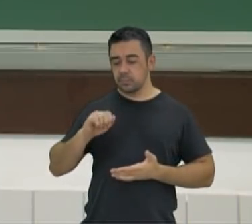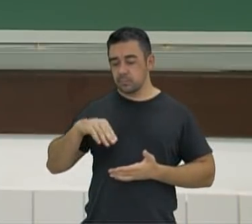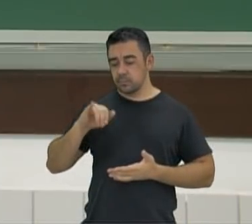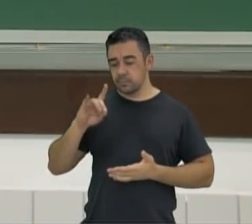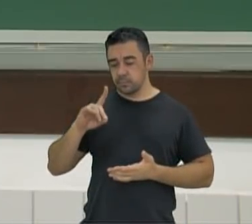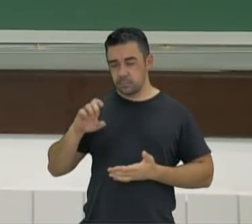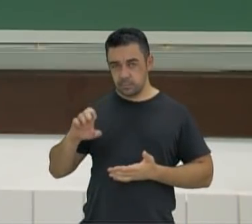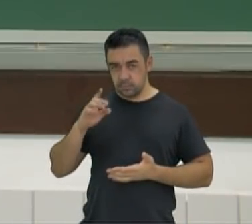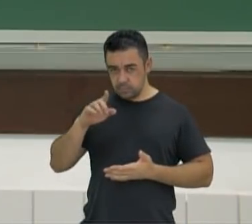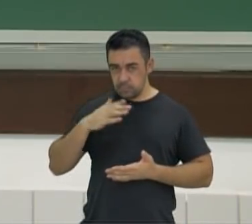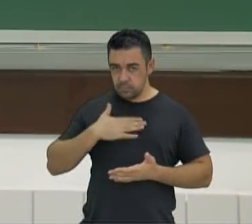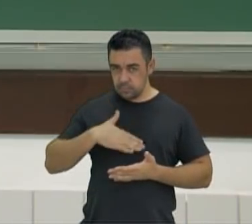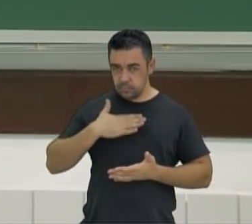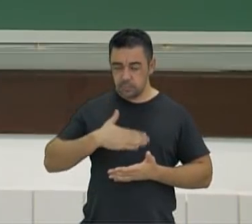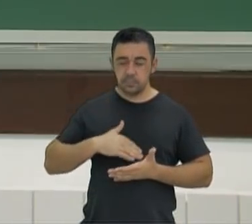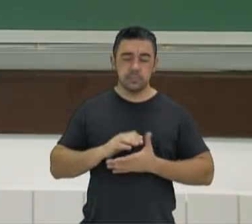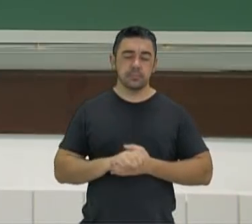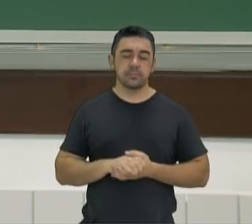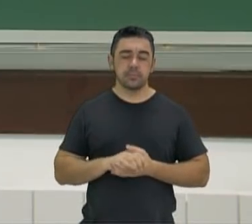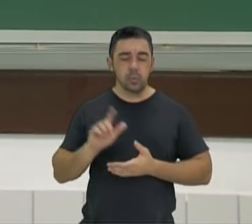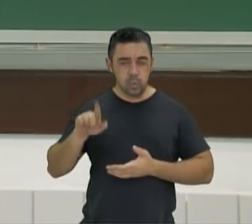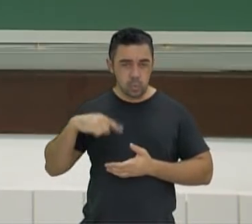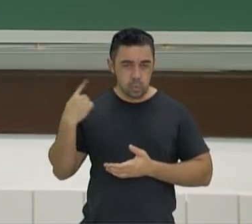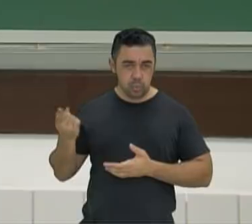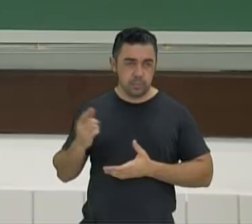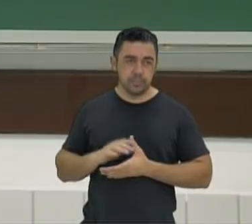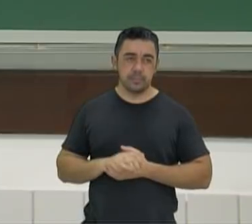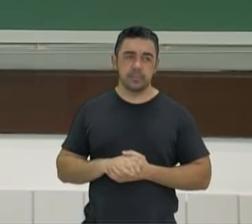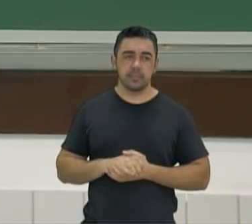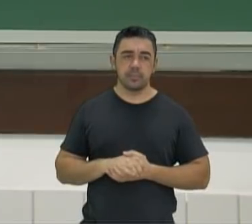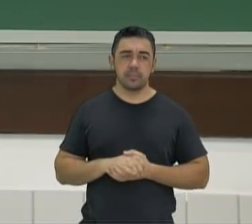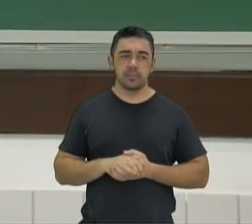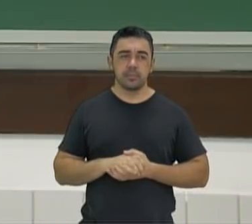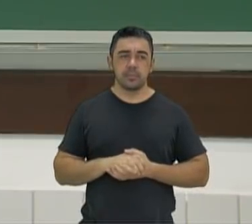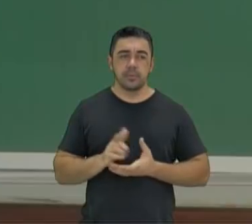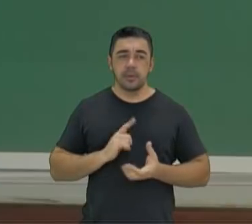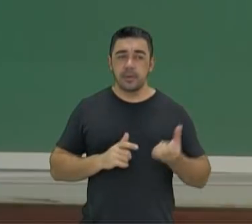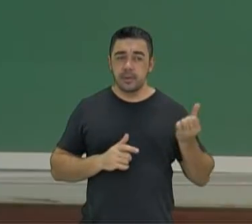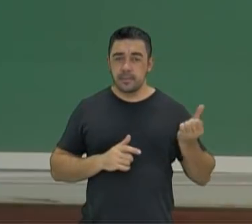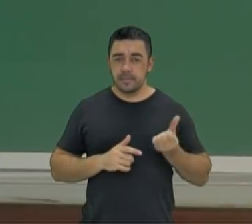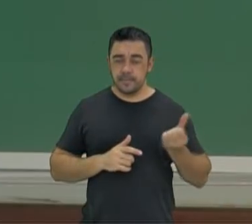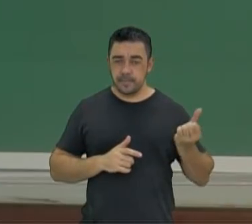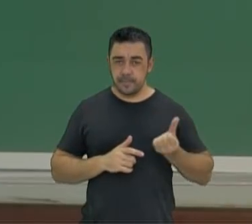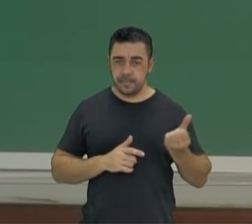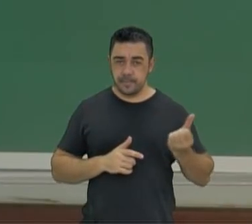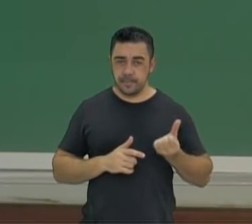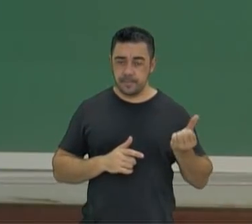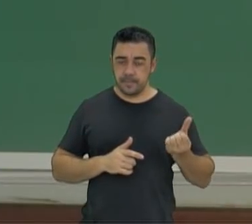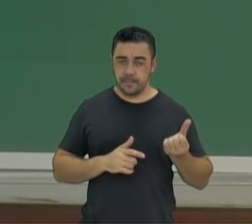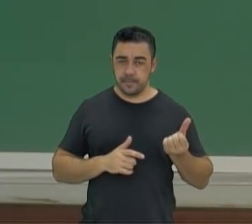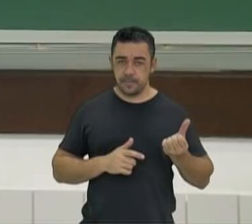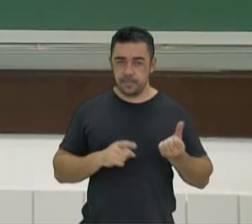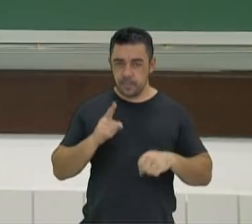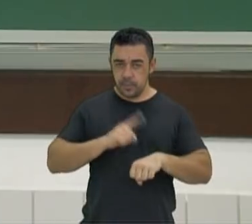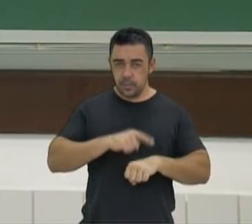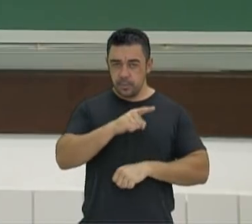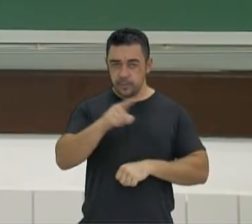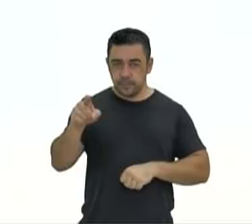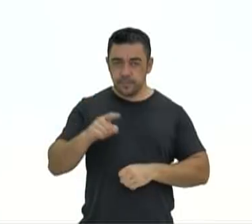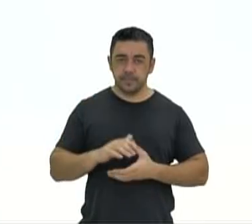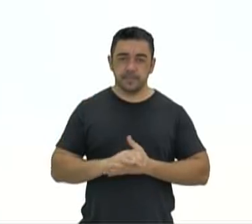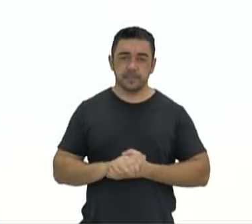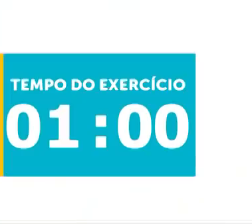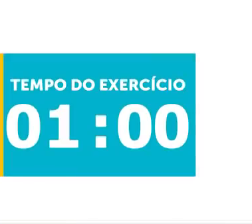outro. Calma lá. Próximo prisma. É um prisma de base hexagonal. Tempo para